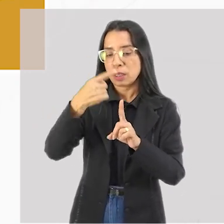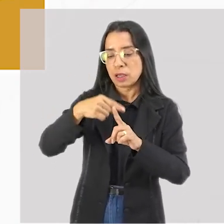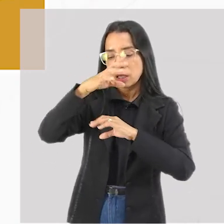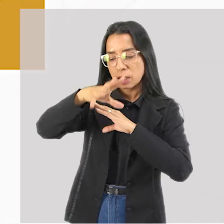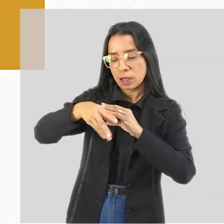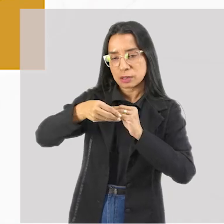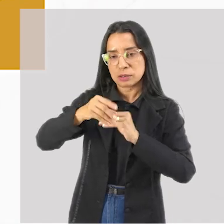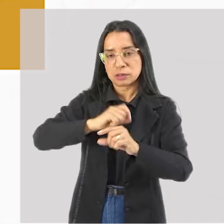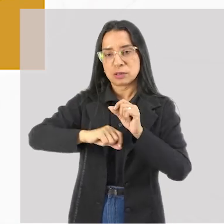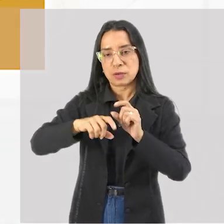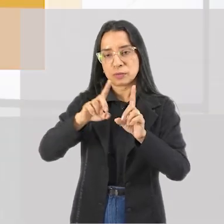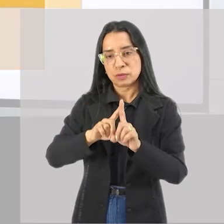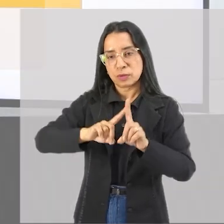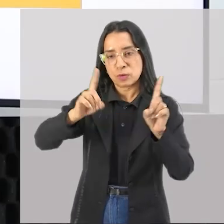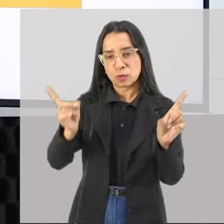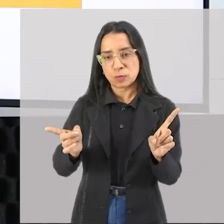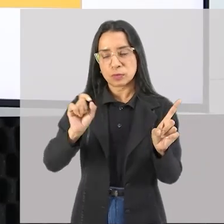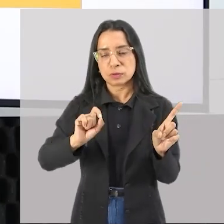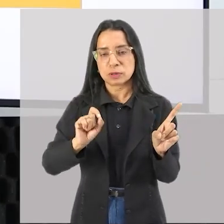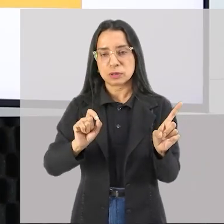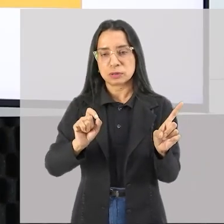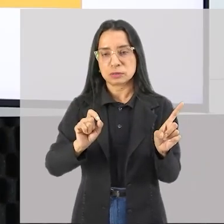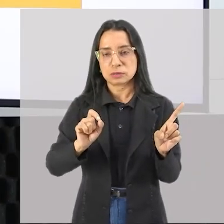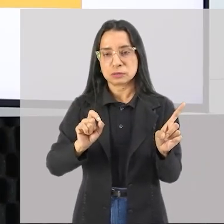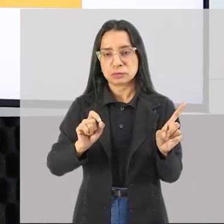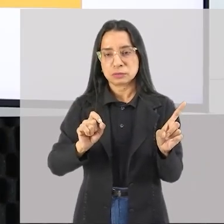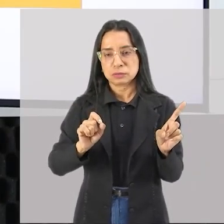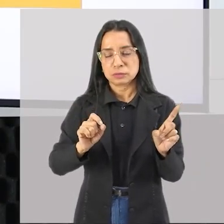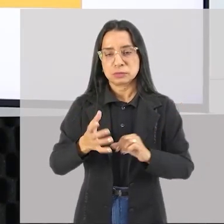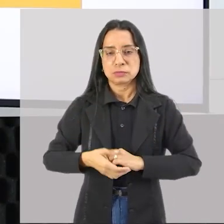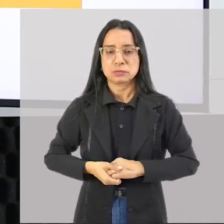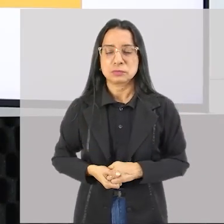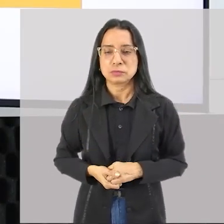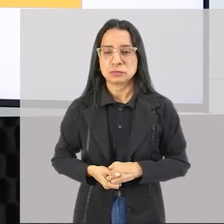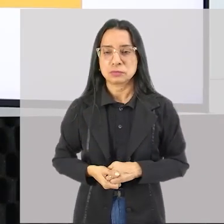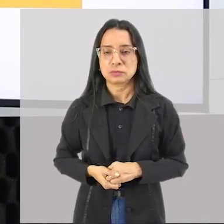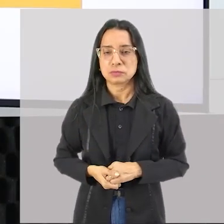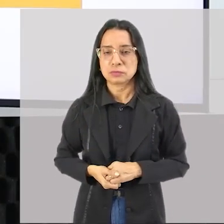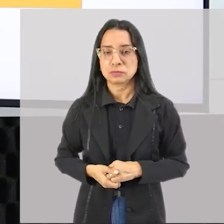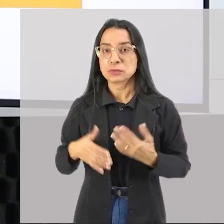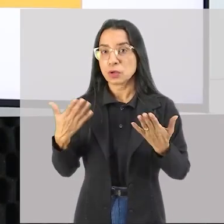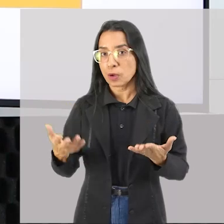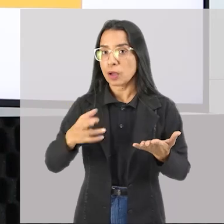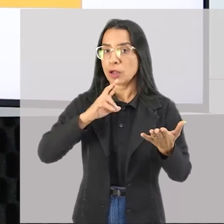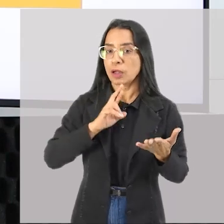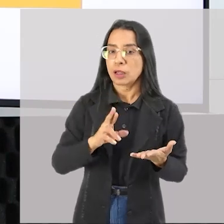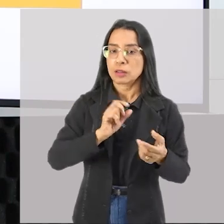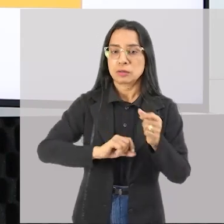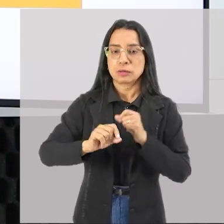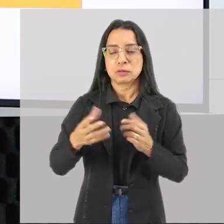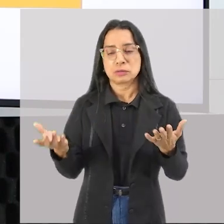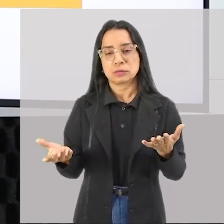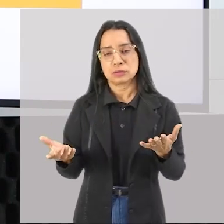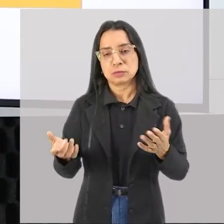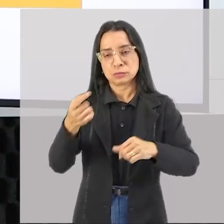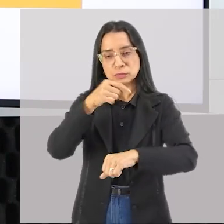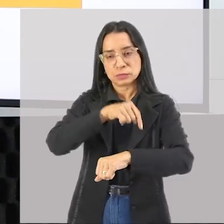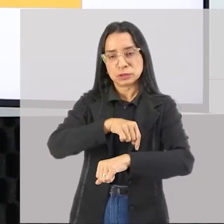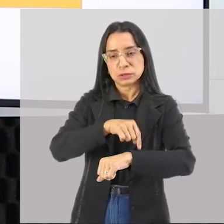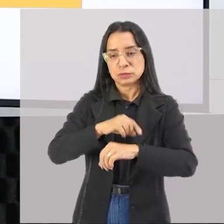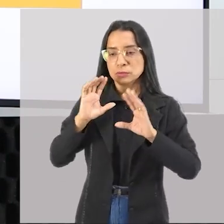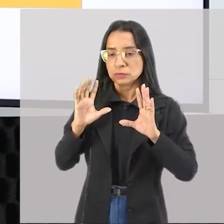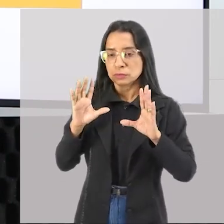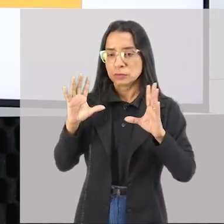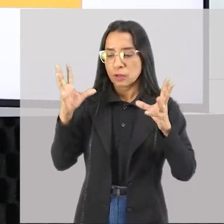a ideia de contraste ou de oposição, a ideia de causa e consequência,